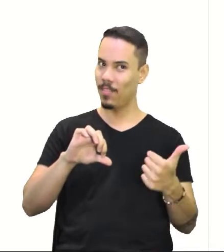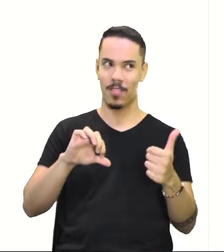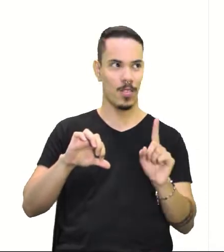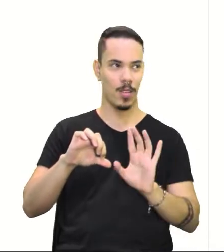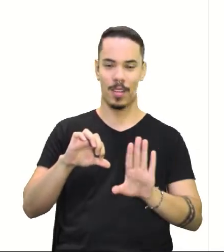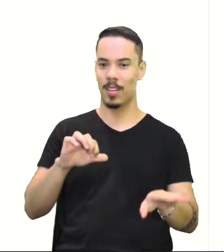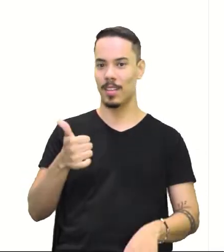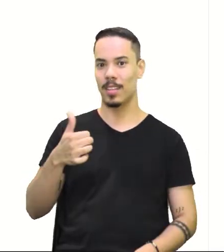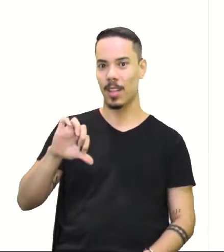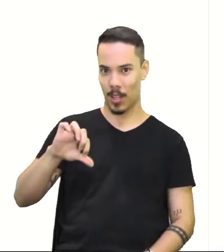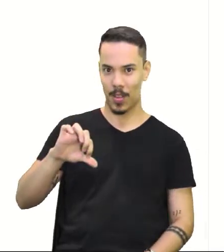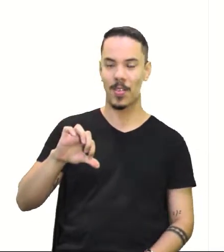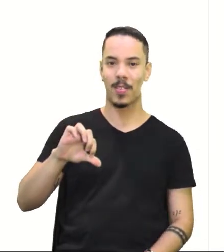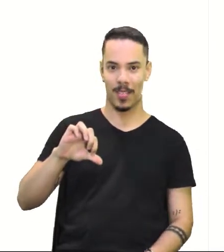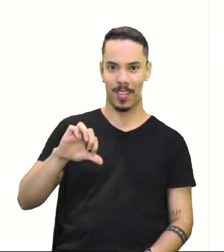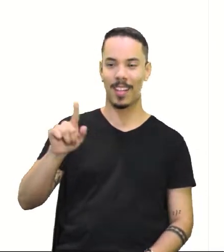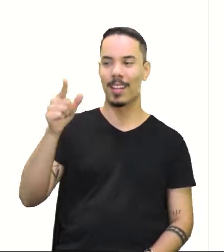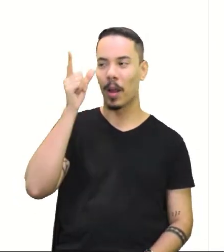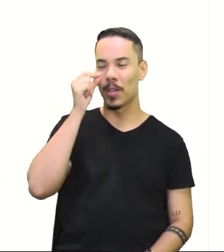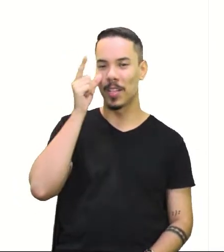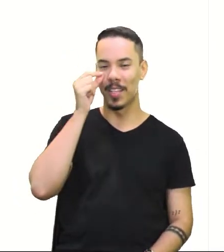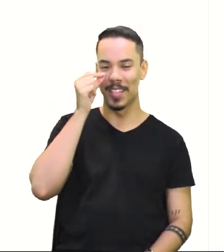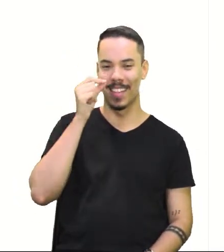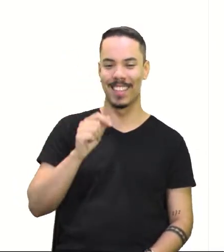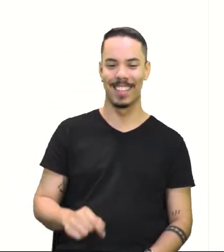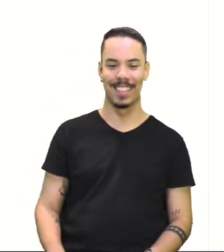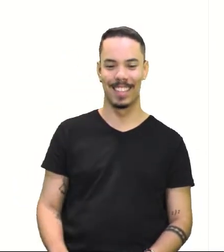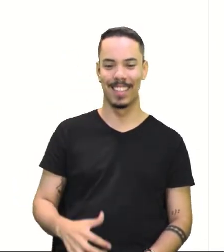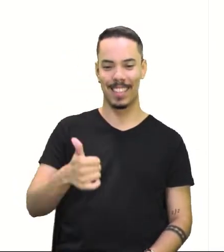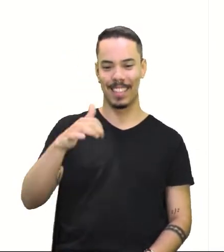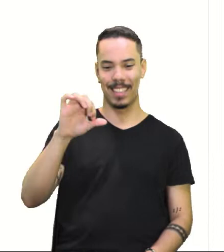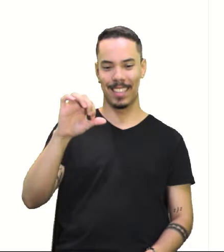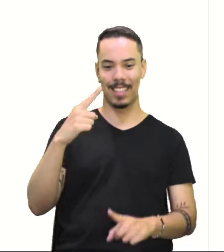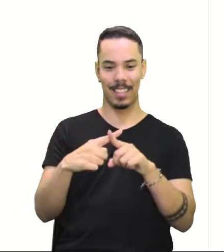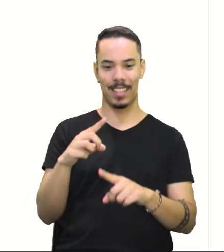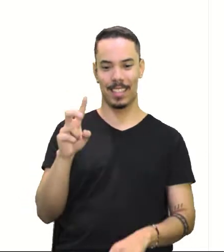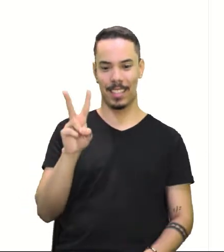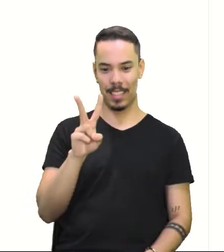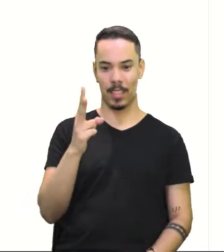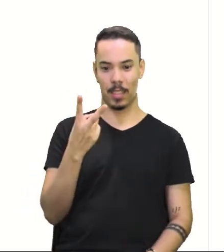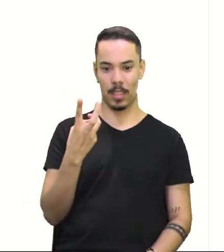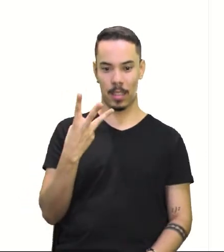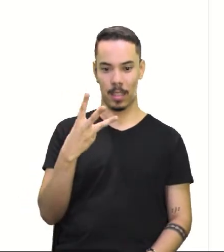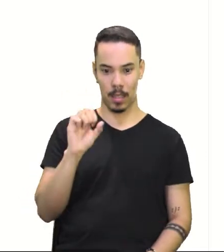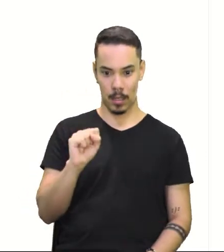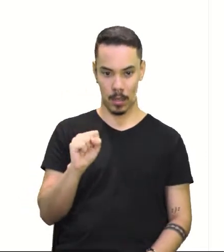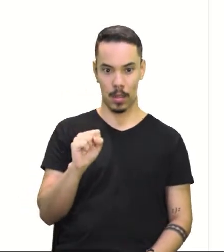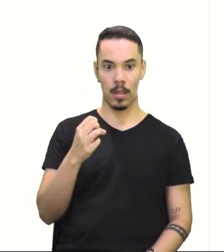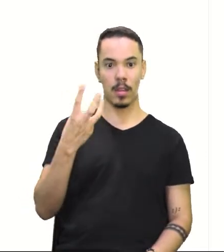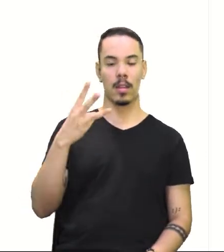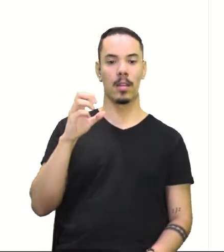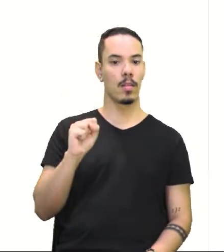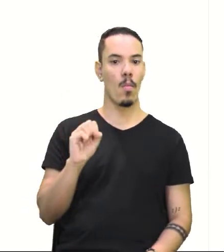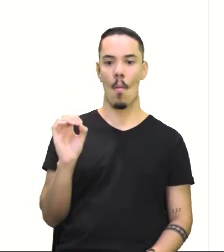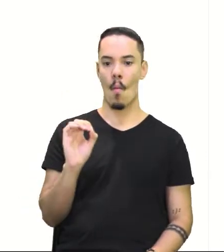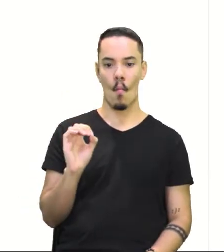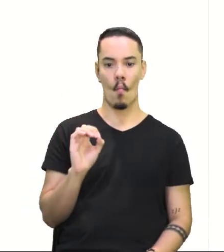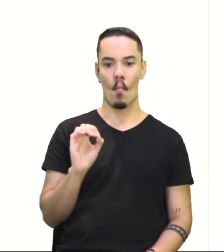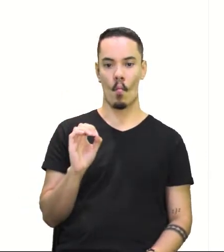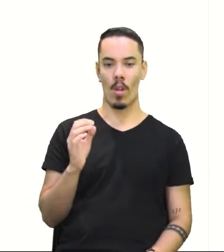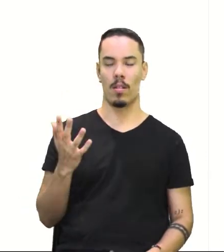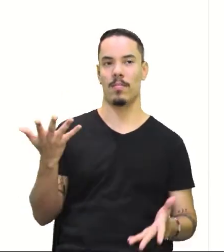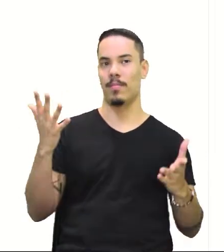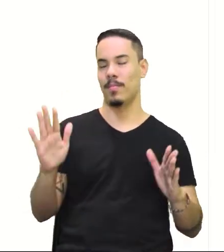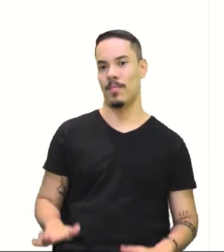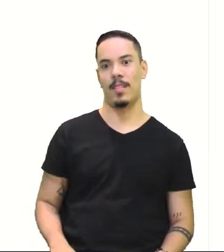Acontece, quando a gente tá com sono. Vamos lá, 19 vezes 2, 38. 38 mais nada? Agora não tem como